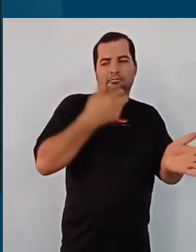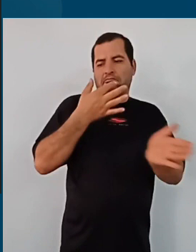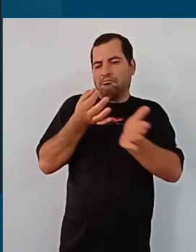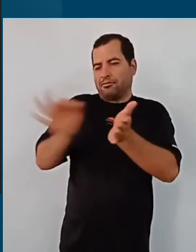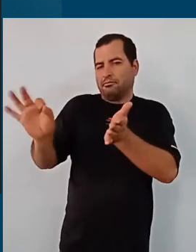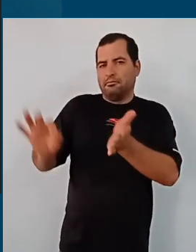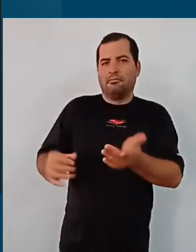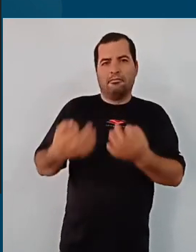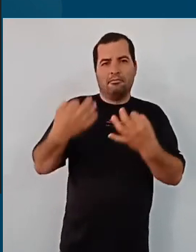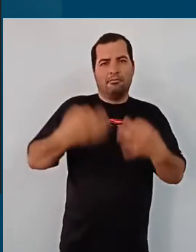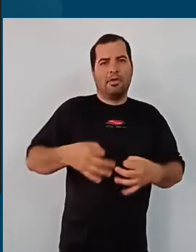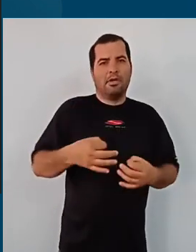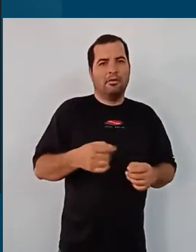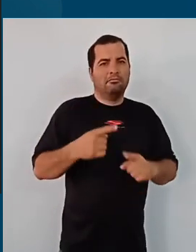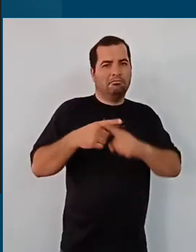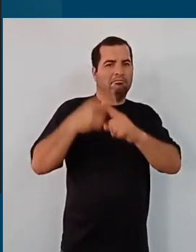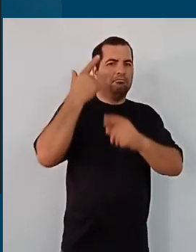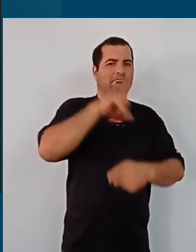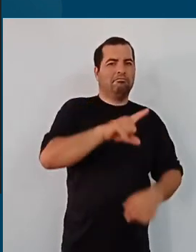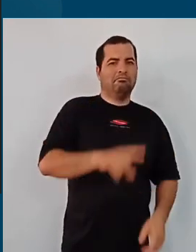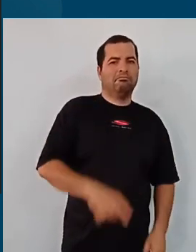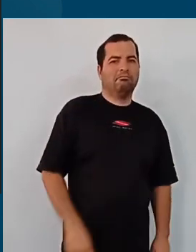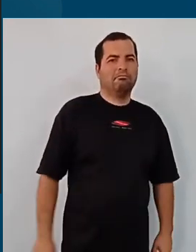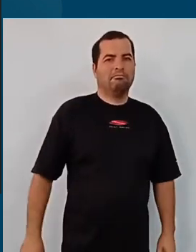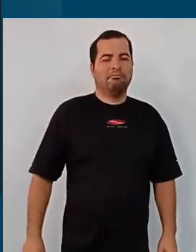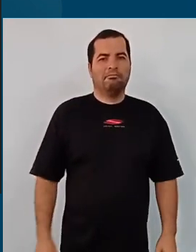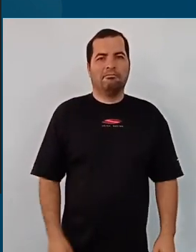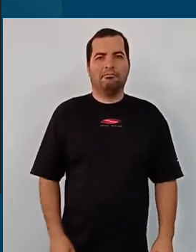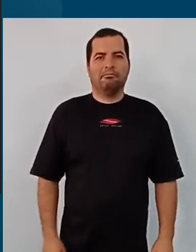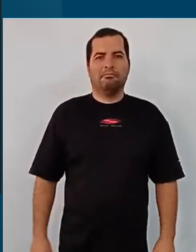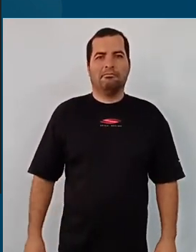habilidade de resolver problemas de multiplicação.